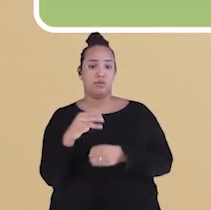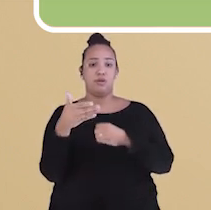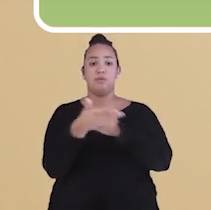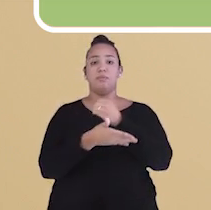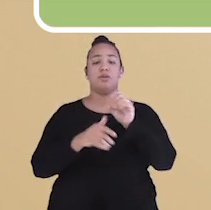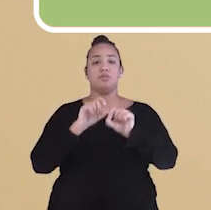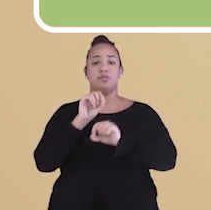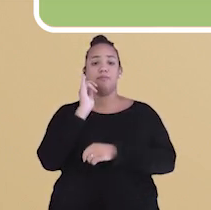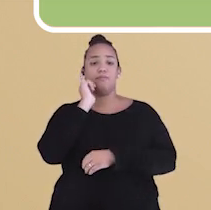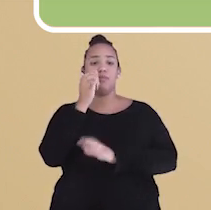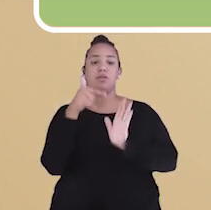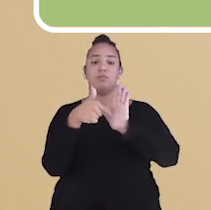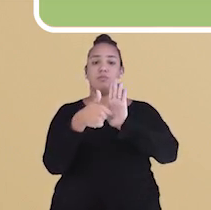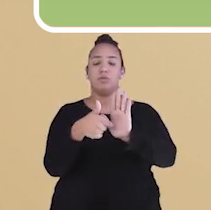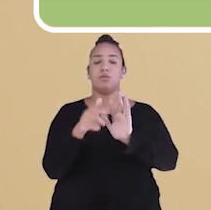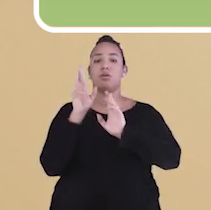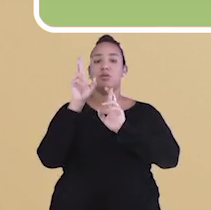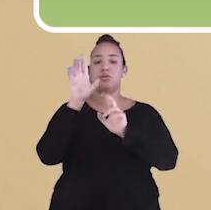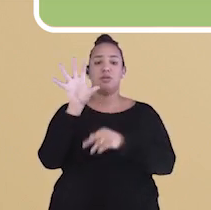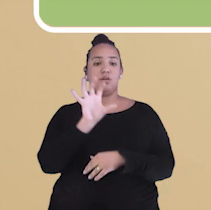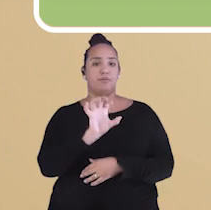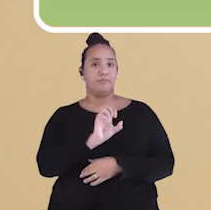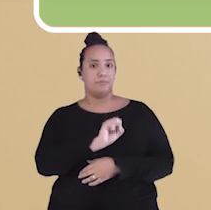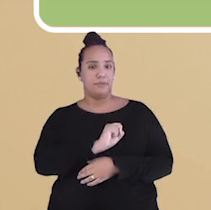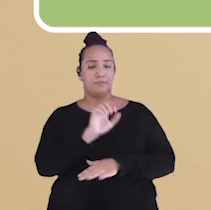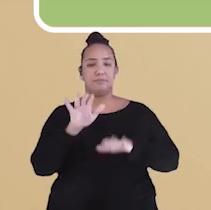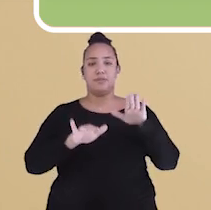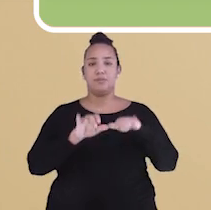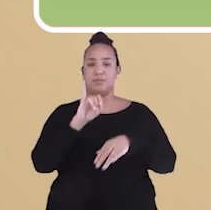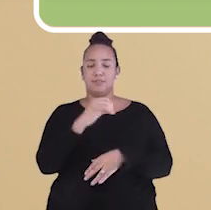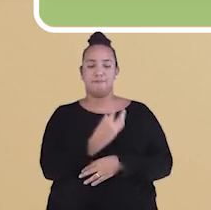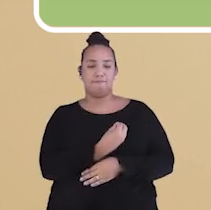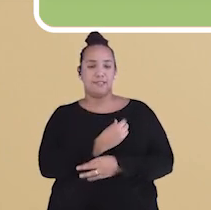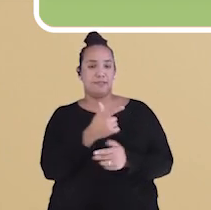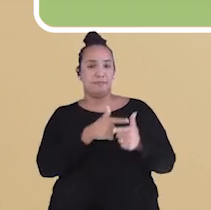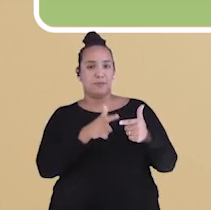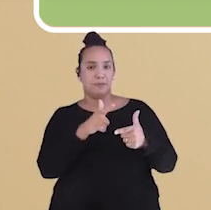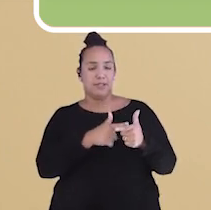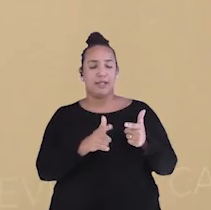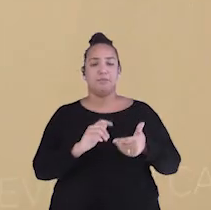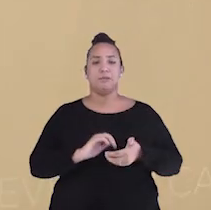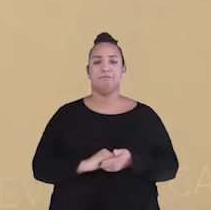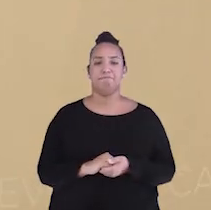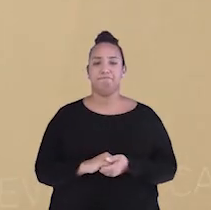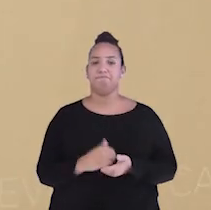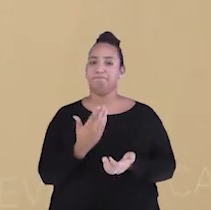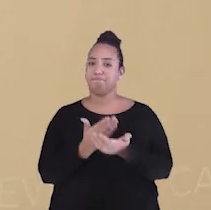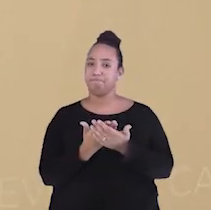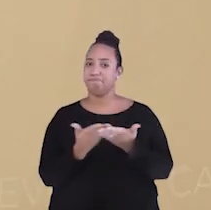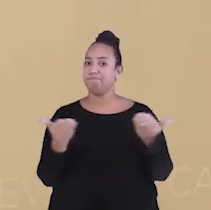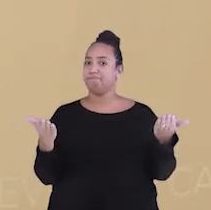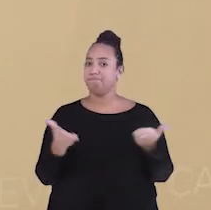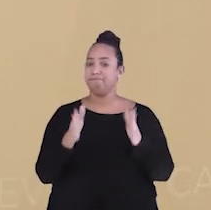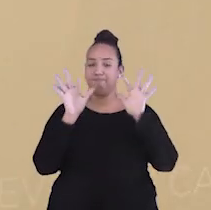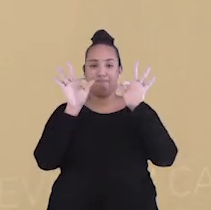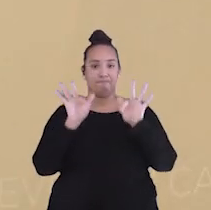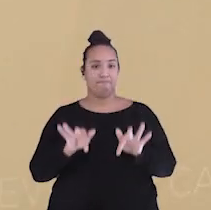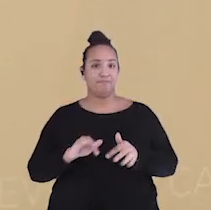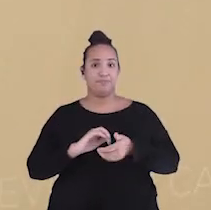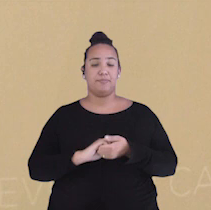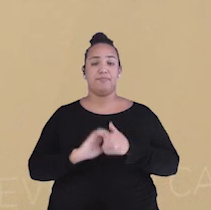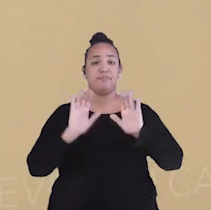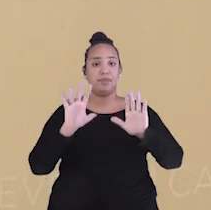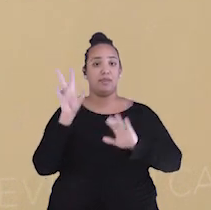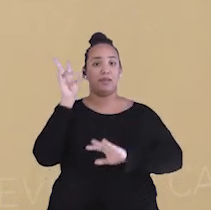a esperança e o amor, mesmo nas situações mais difíceis da vida. A aula de hoje está terminando por